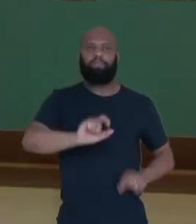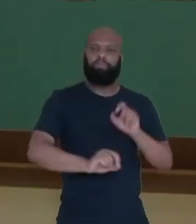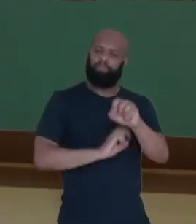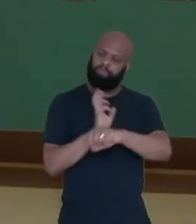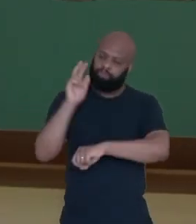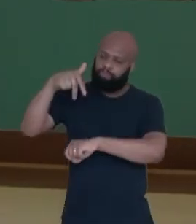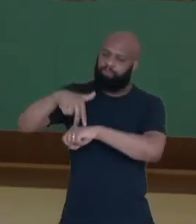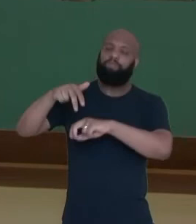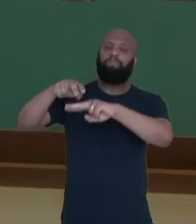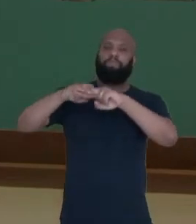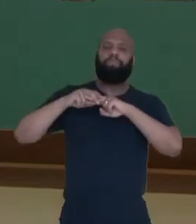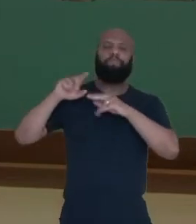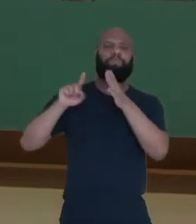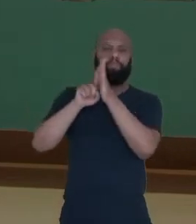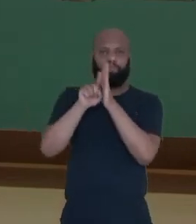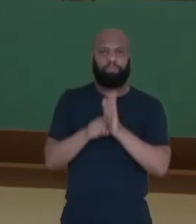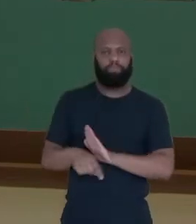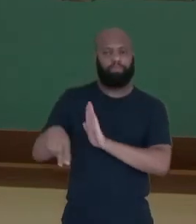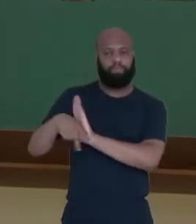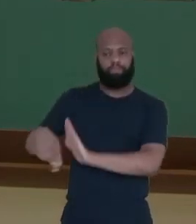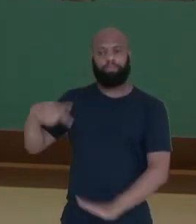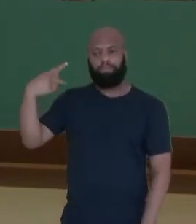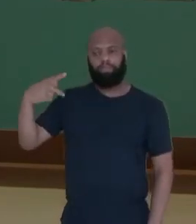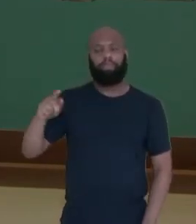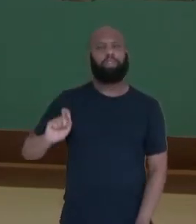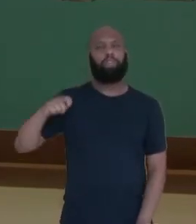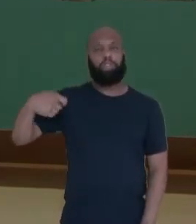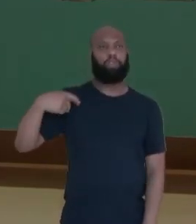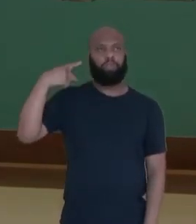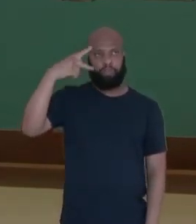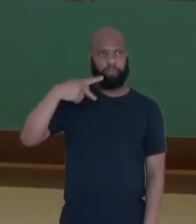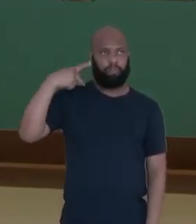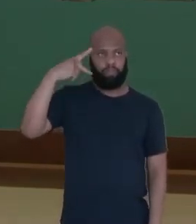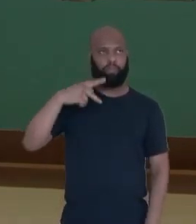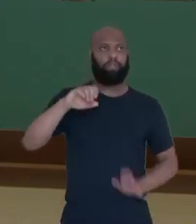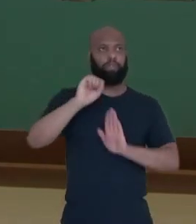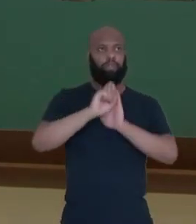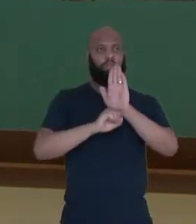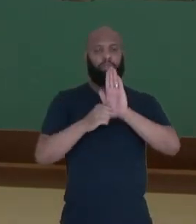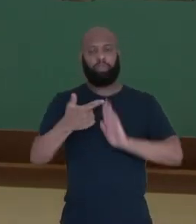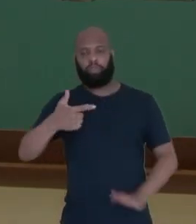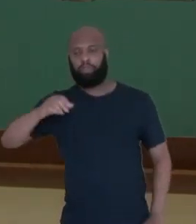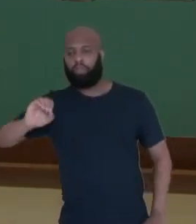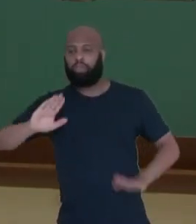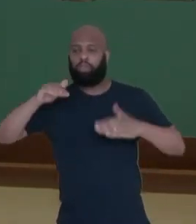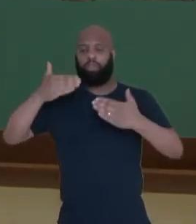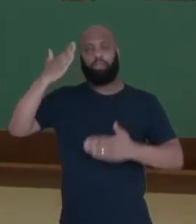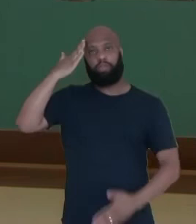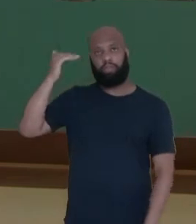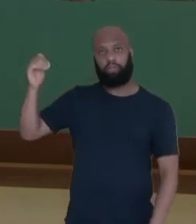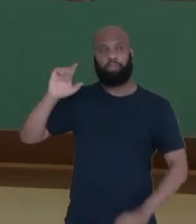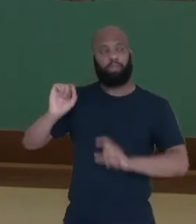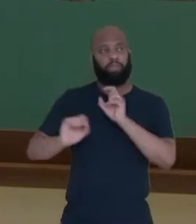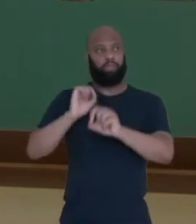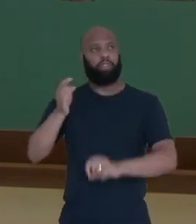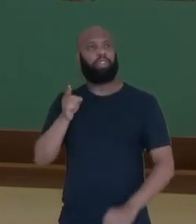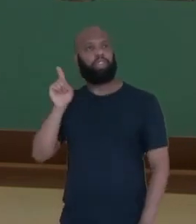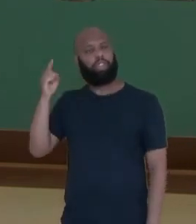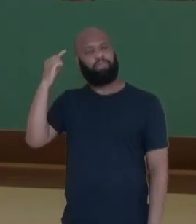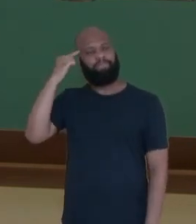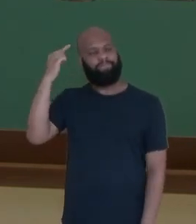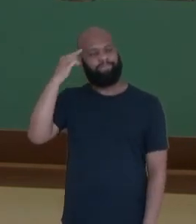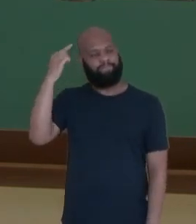por suas investigações sobre política no século XX, tá? É conhecida como uma das